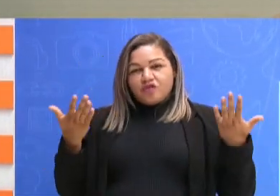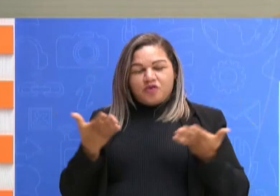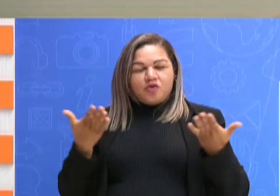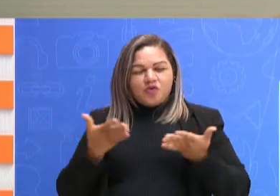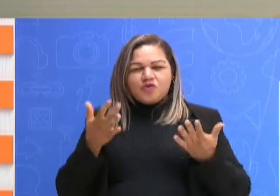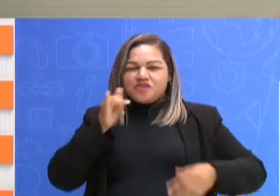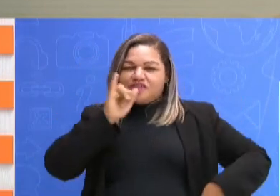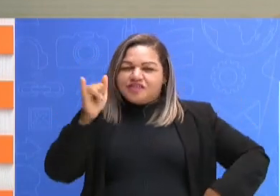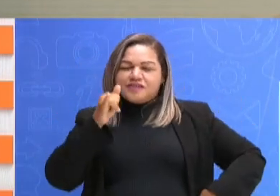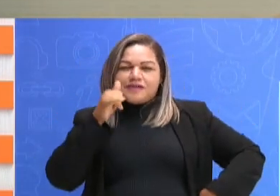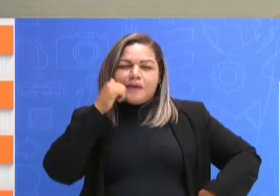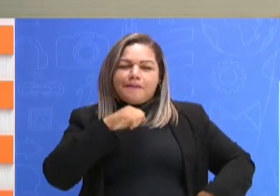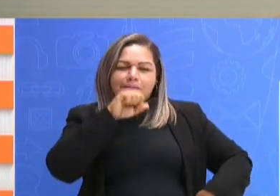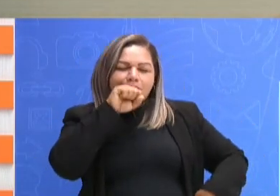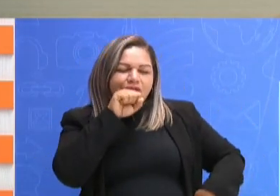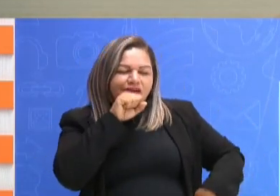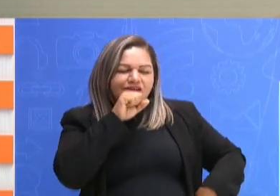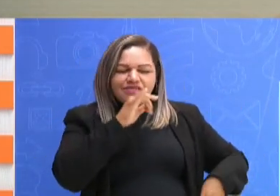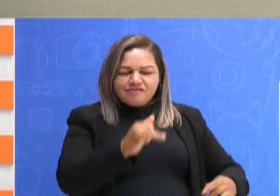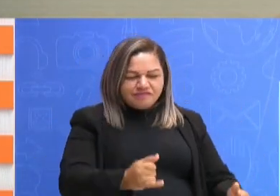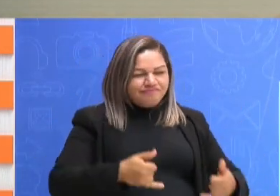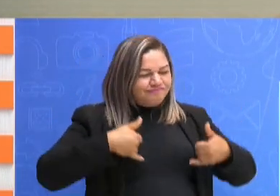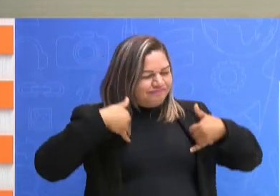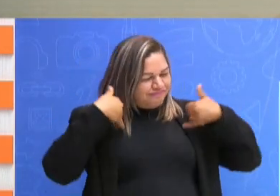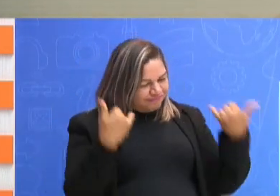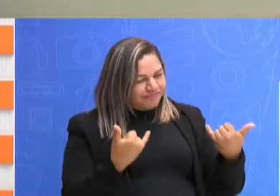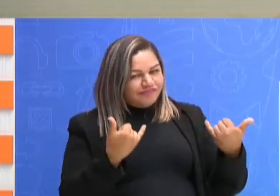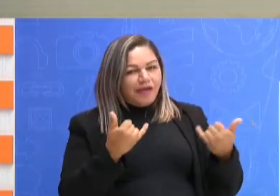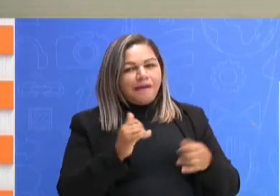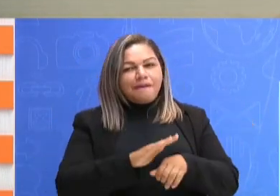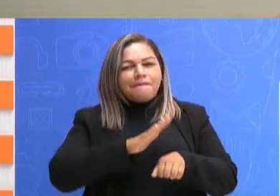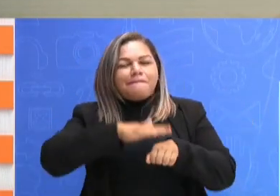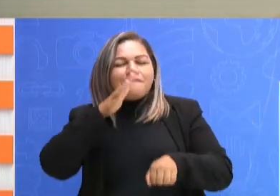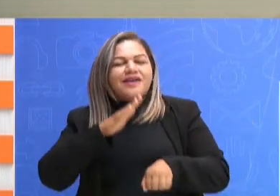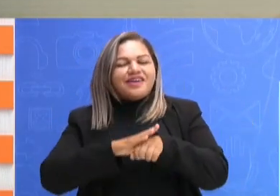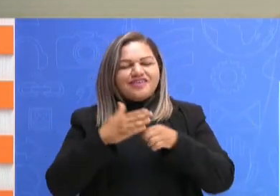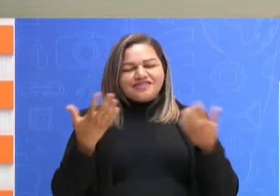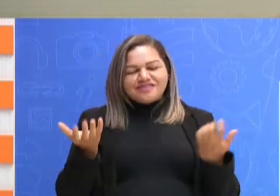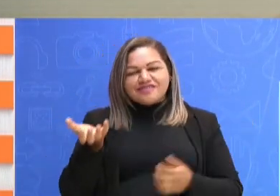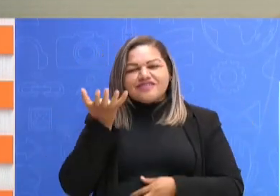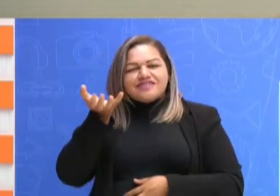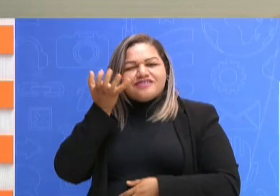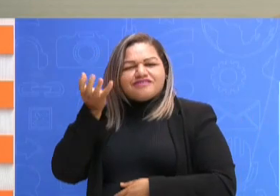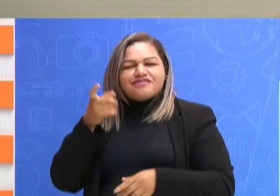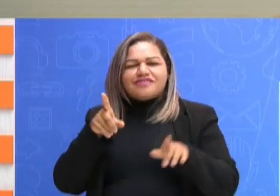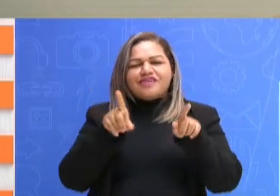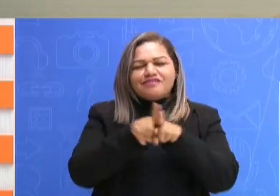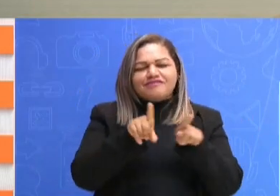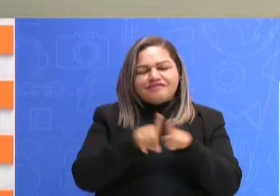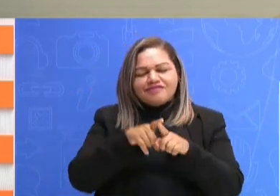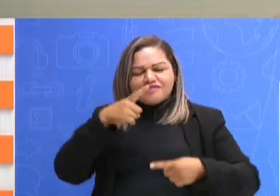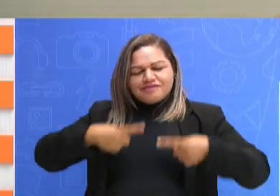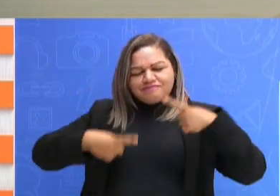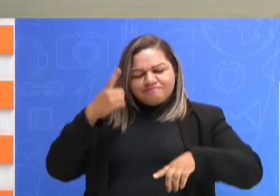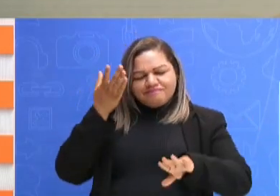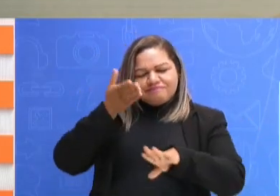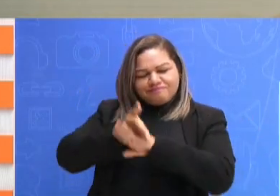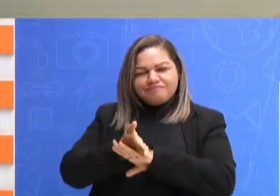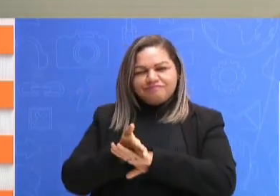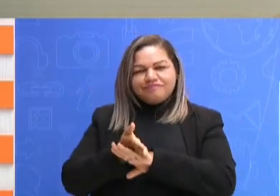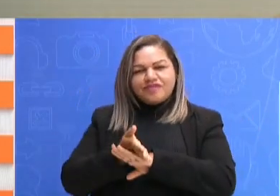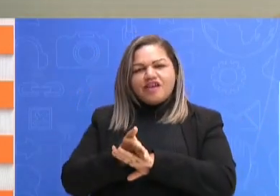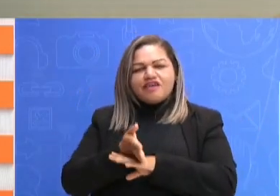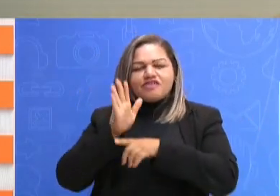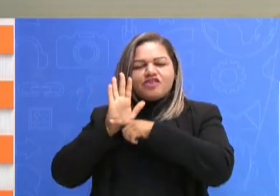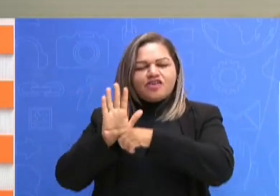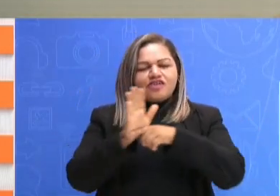pai, hoje eu sinto orgulho do senhor. Mais do que nunca eu quero seguir o caminho que o senhor trilhou. Mais do que nunca, pai, eu quero